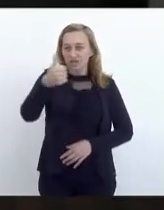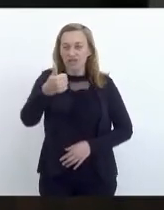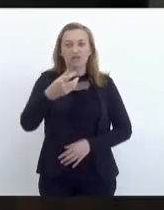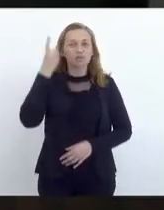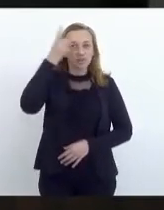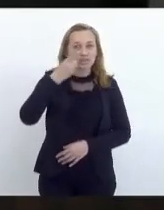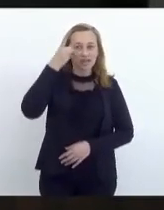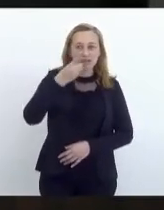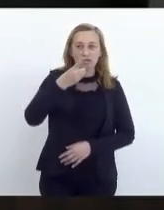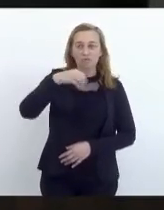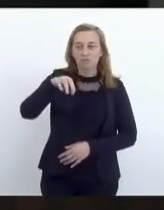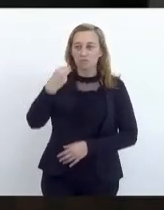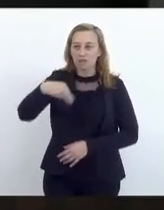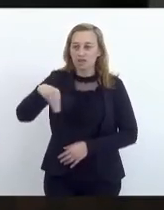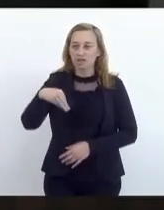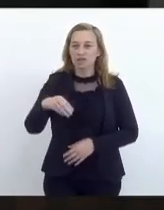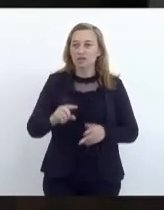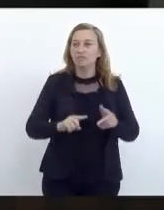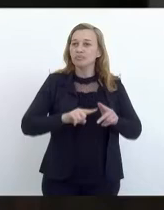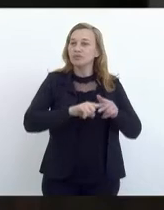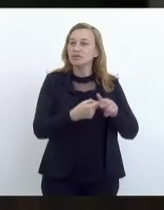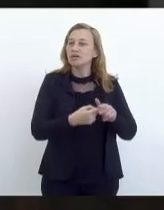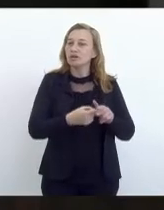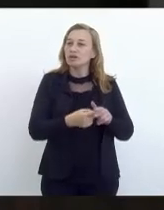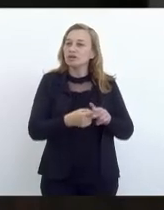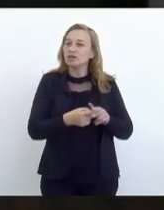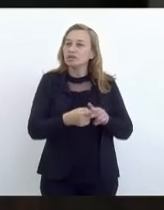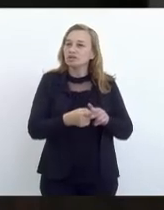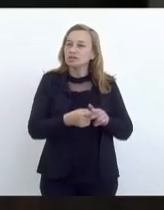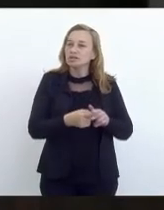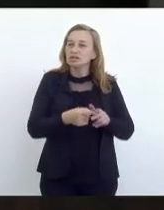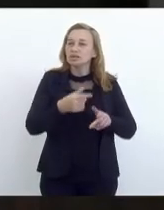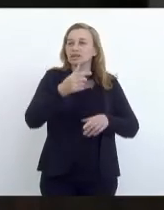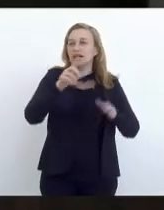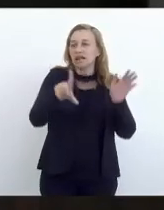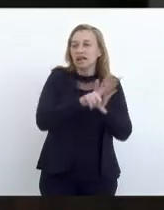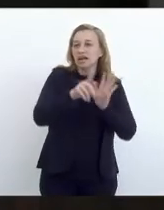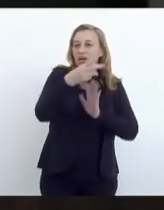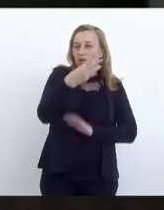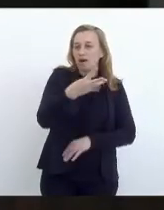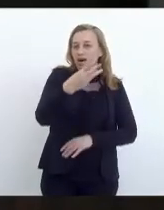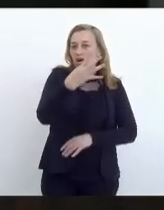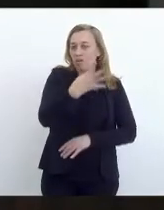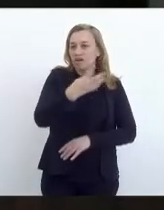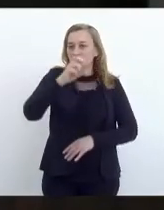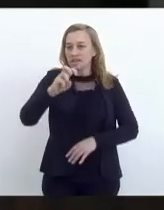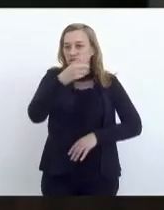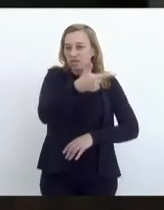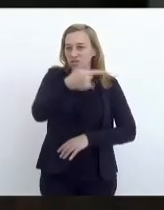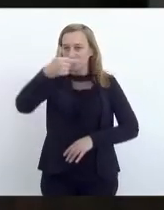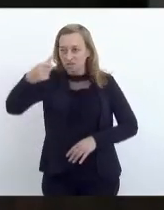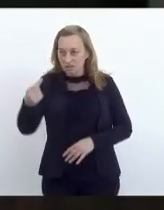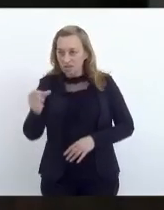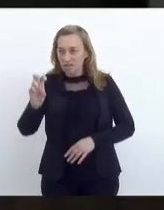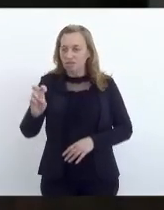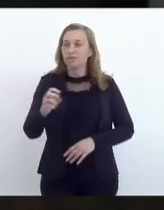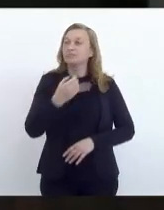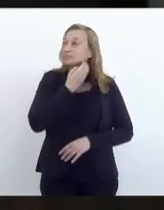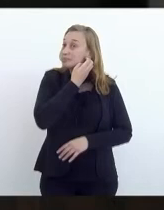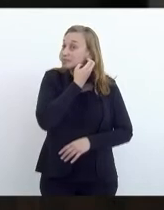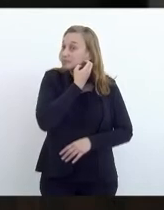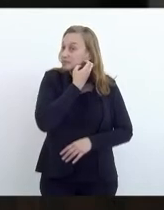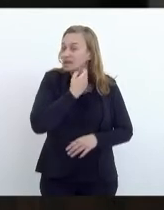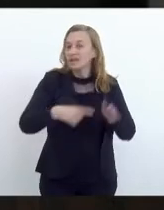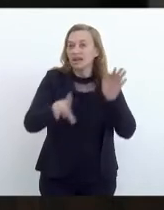deputado Carlos Mink, que altera os dispositivos da lei 4528 de 28 de março de 2005, atendendo ao disposto